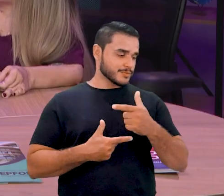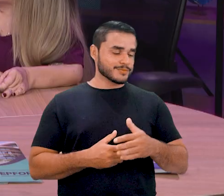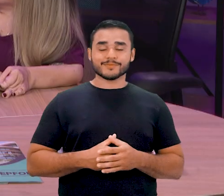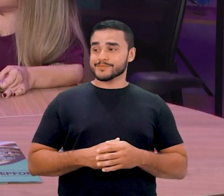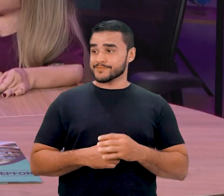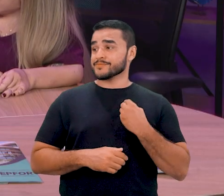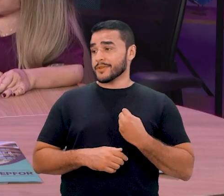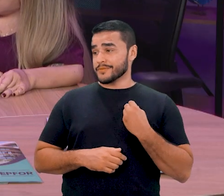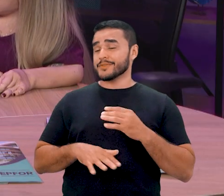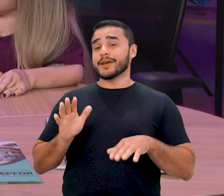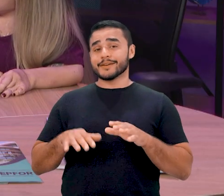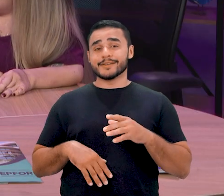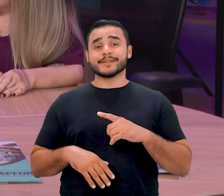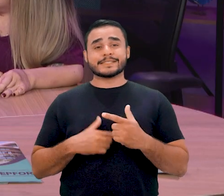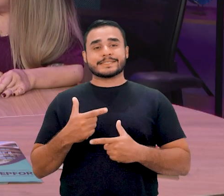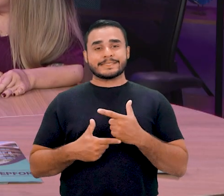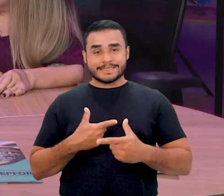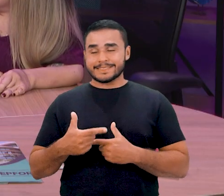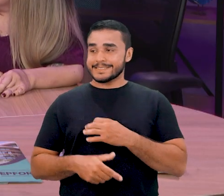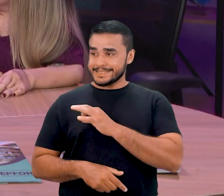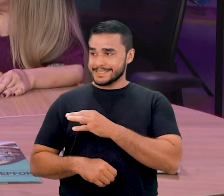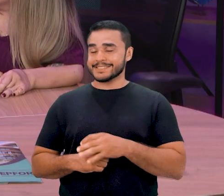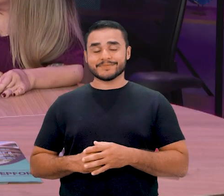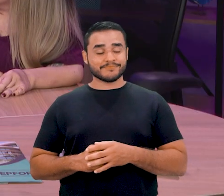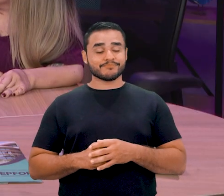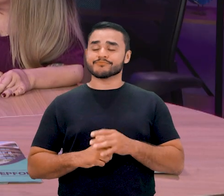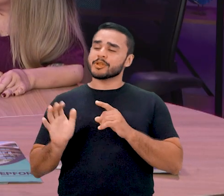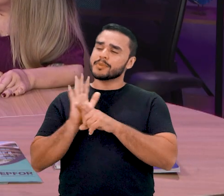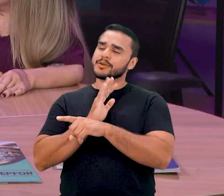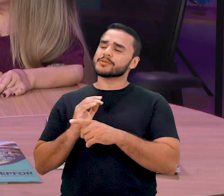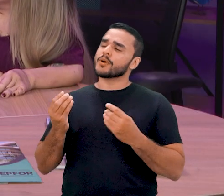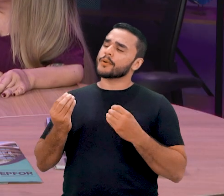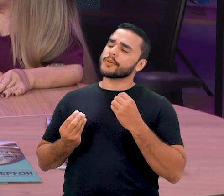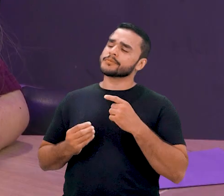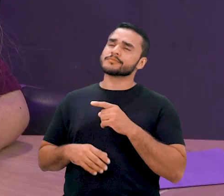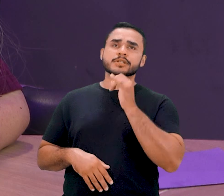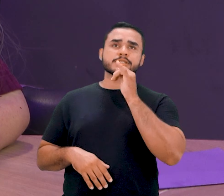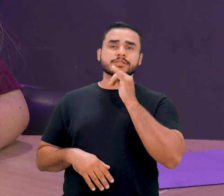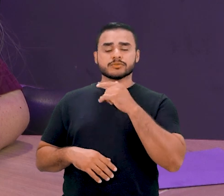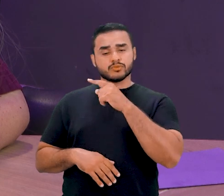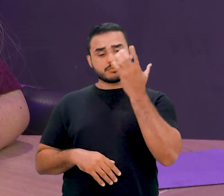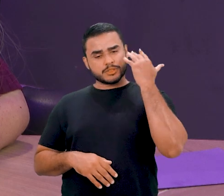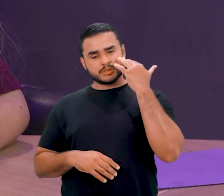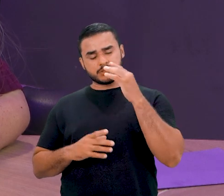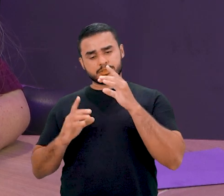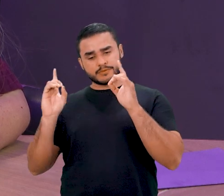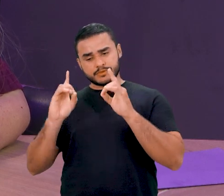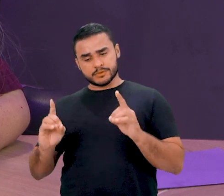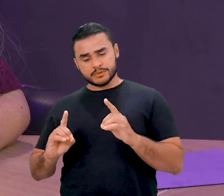vive, né, amiga? É. Me fala uma coisa, como é que foi esse momento de transição de pessoa sem deficiência para pessoa com